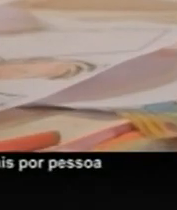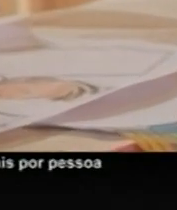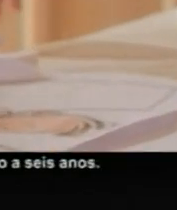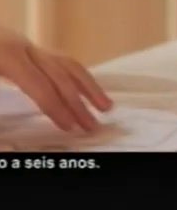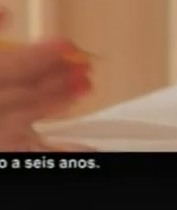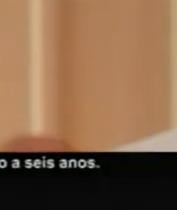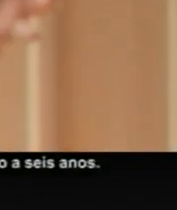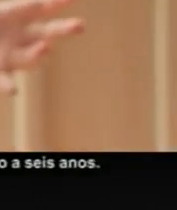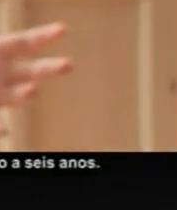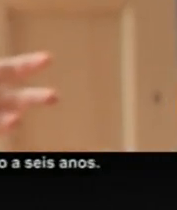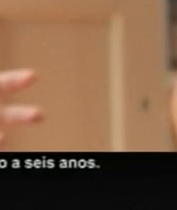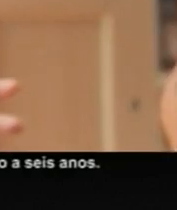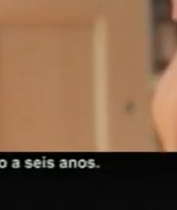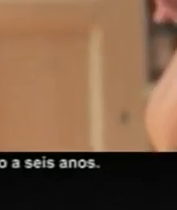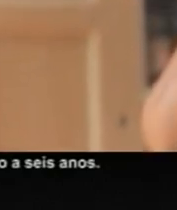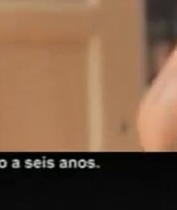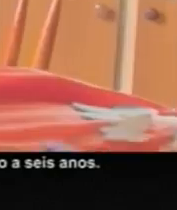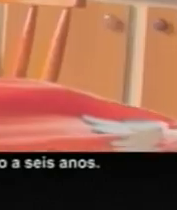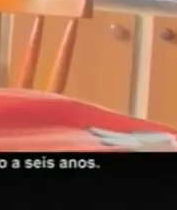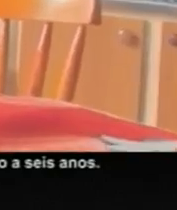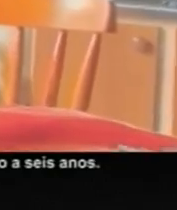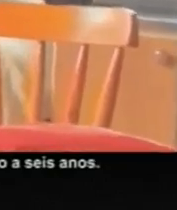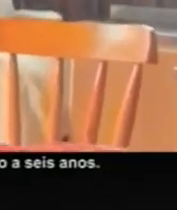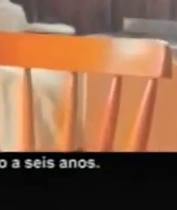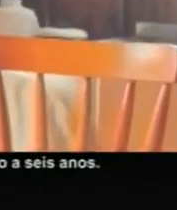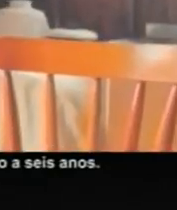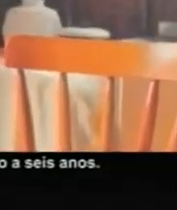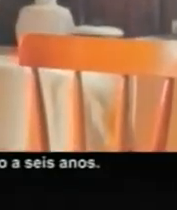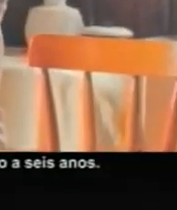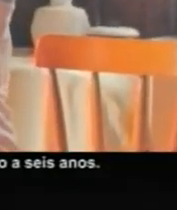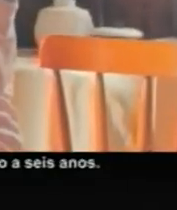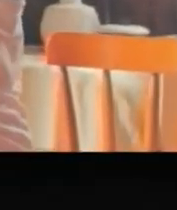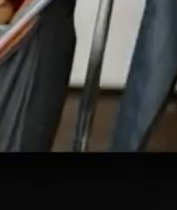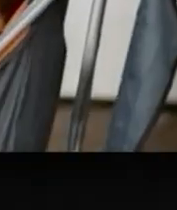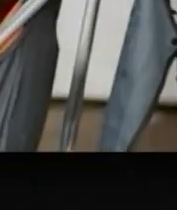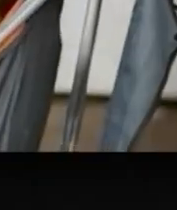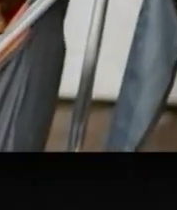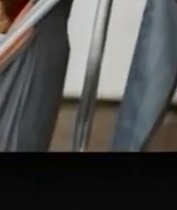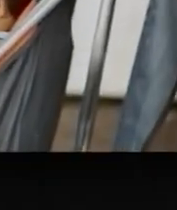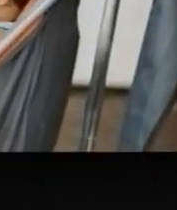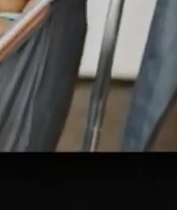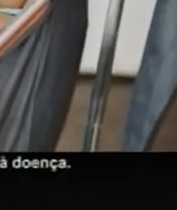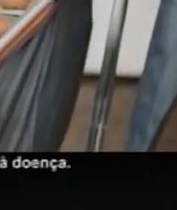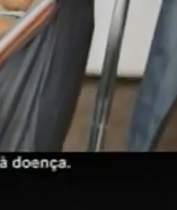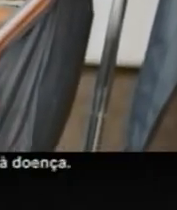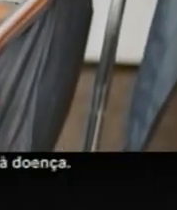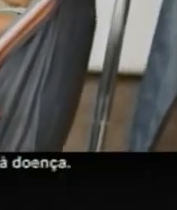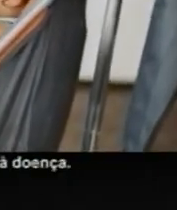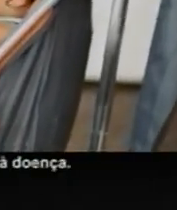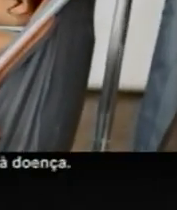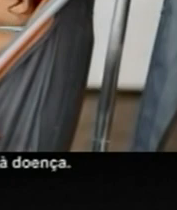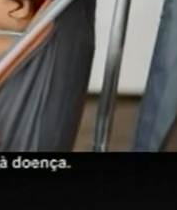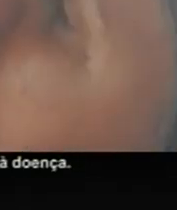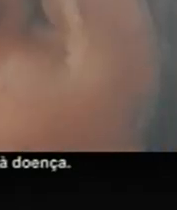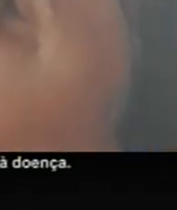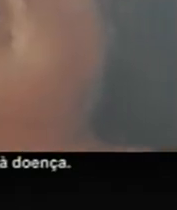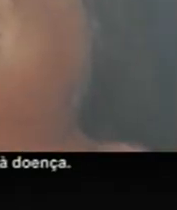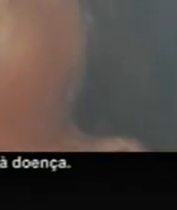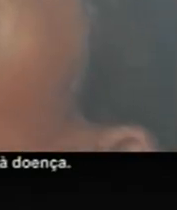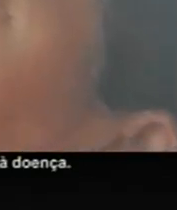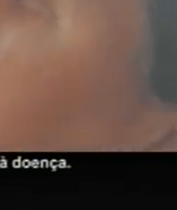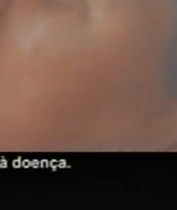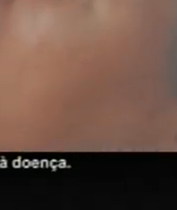pessoa de todas as famílias que tenham crianças de 0 a 6 anos. Porque nessa idade, a criança é mais vulnerável